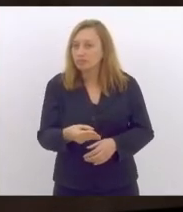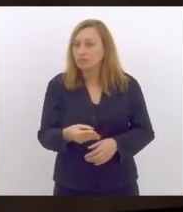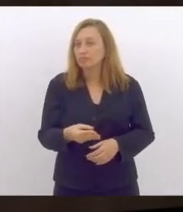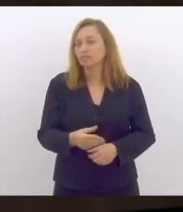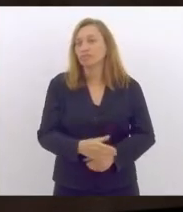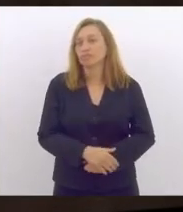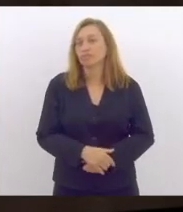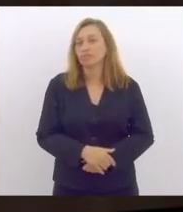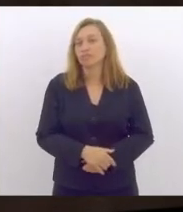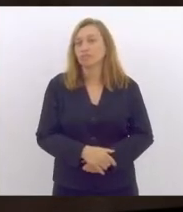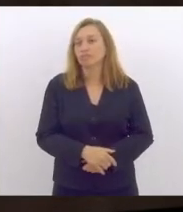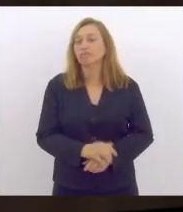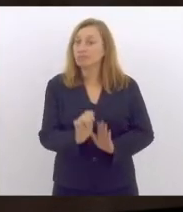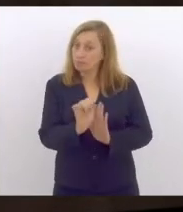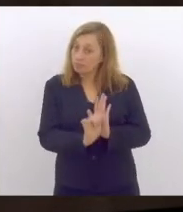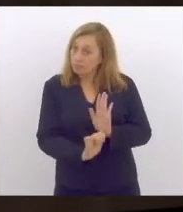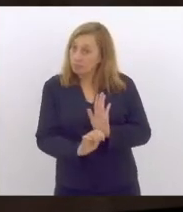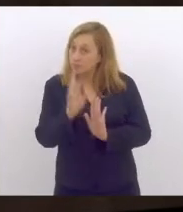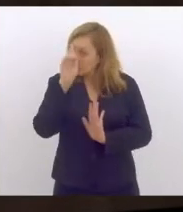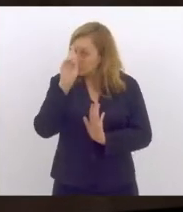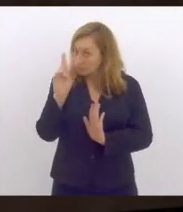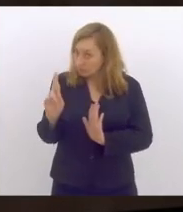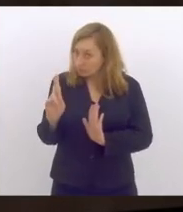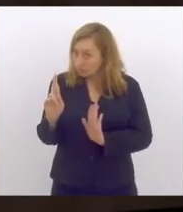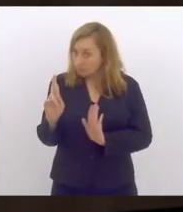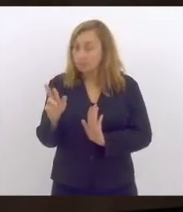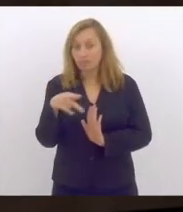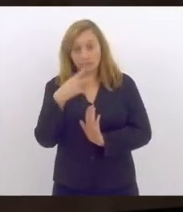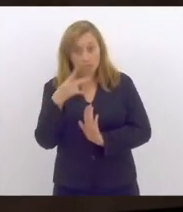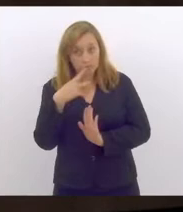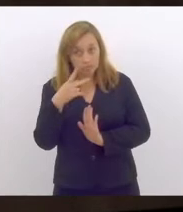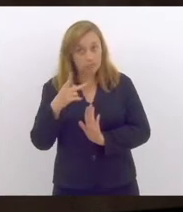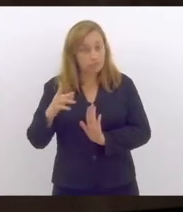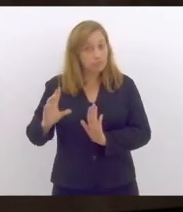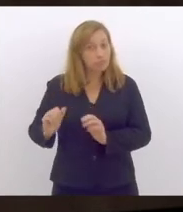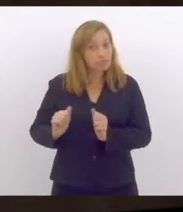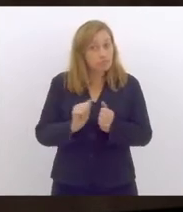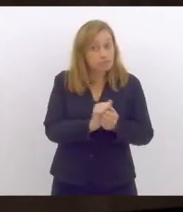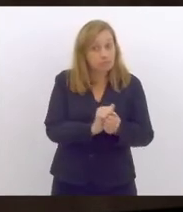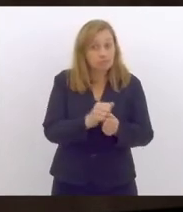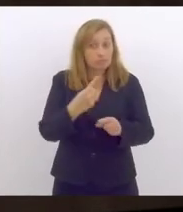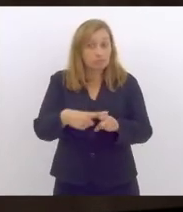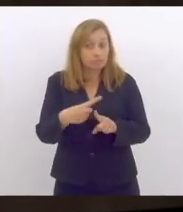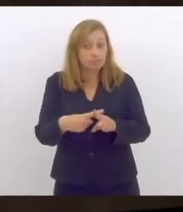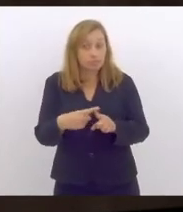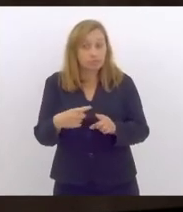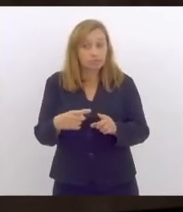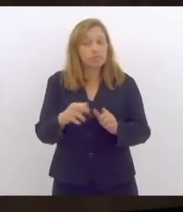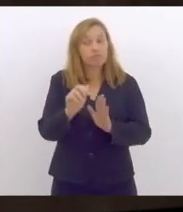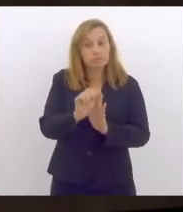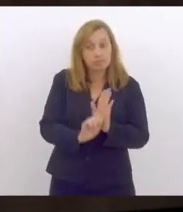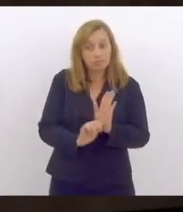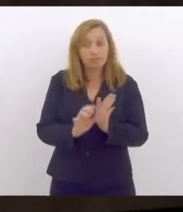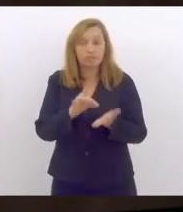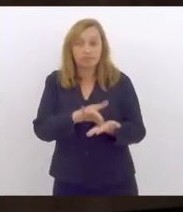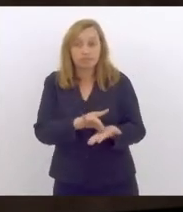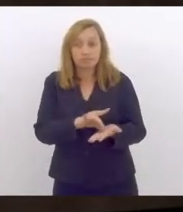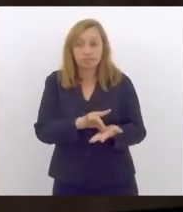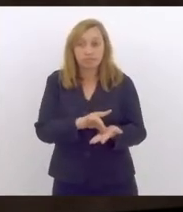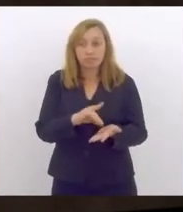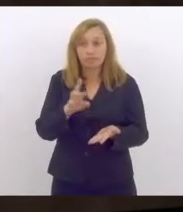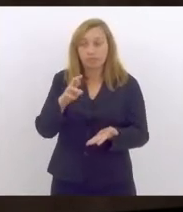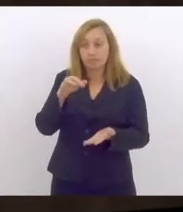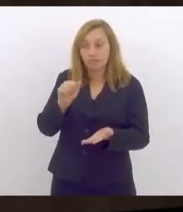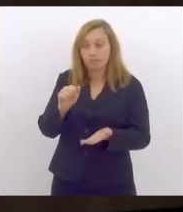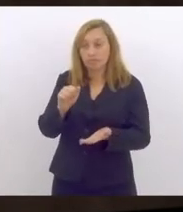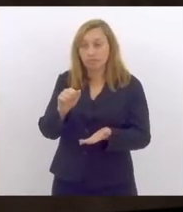seria a redação que o senhor estaria dizendo que emendou. Porque a redação original é receita operacional